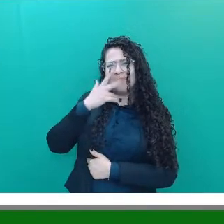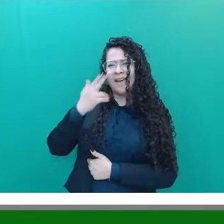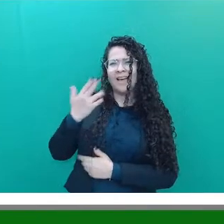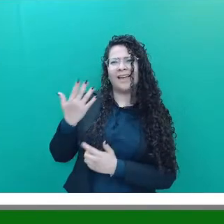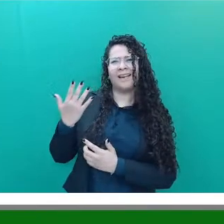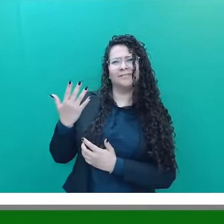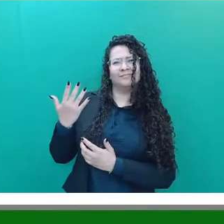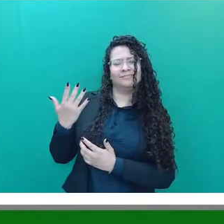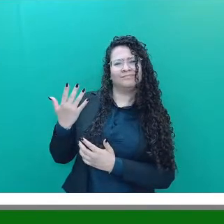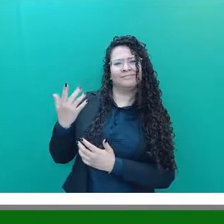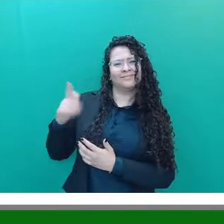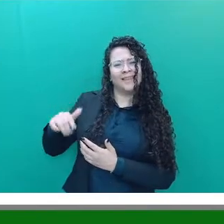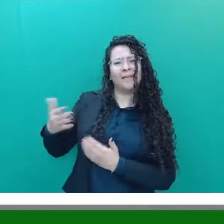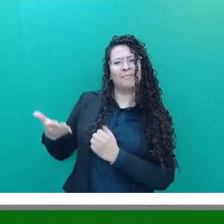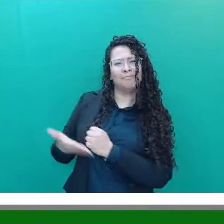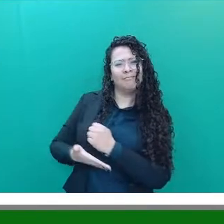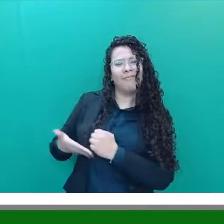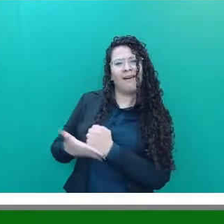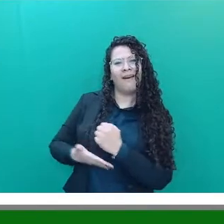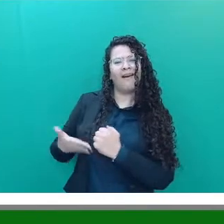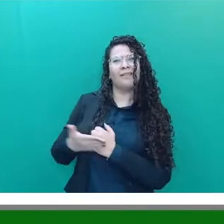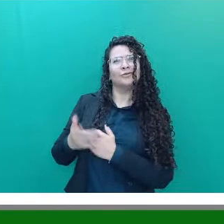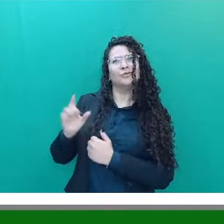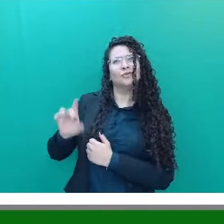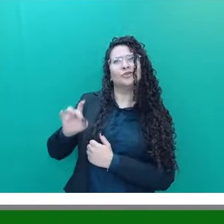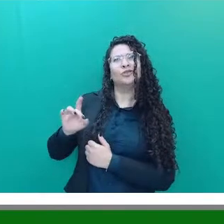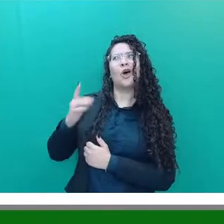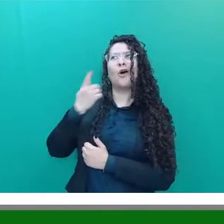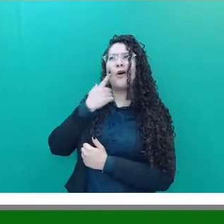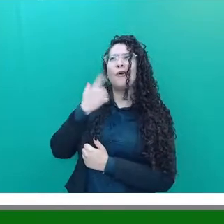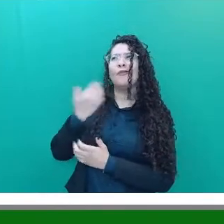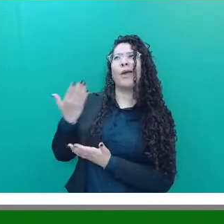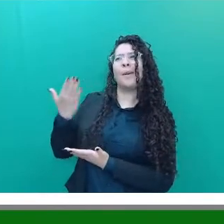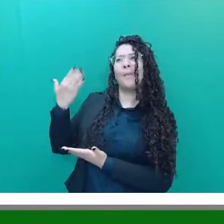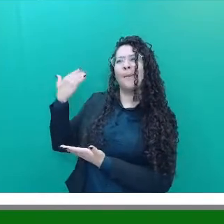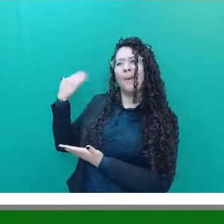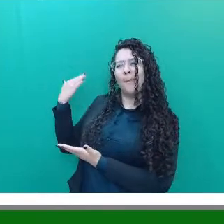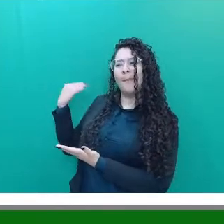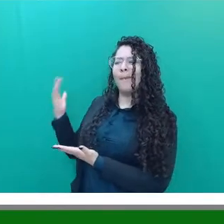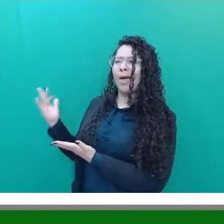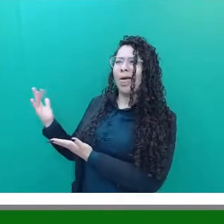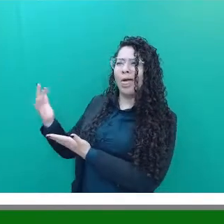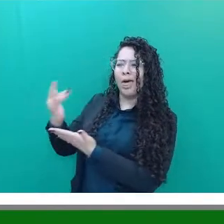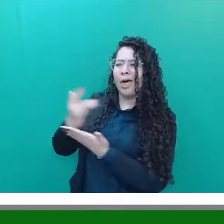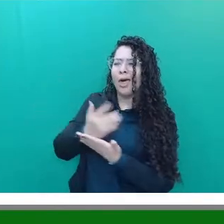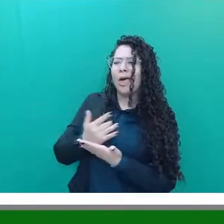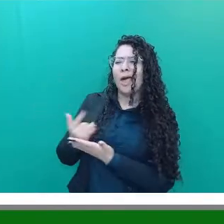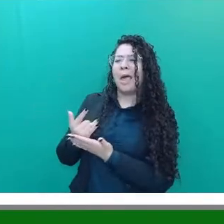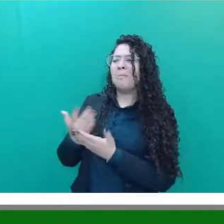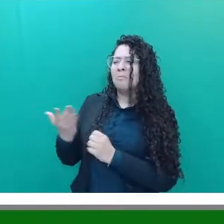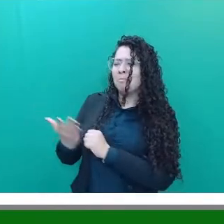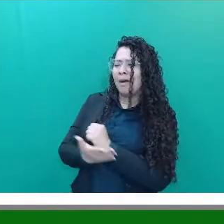revisão de literatura, do que já está dado, mas você não faz só uma revisão de literatura de uma